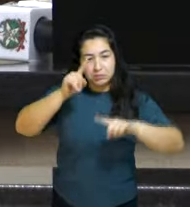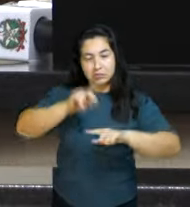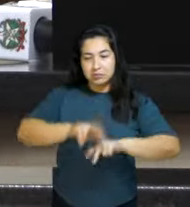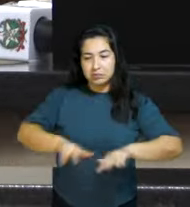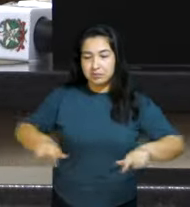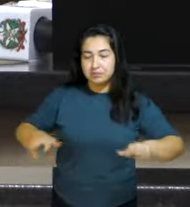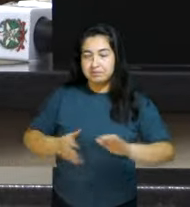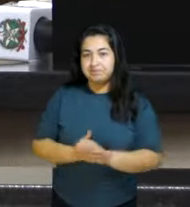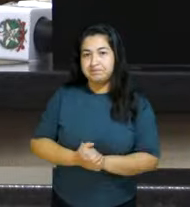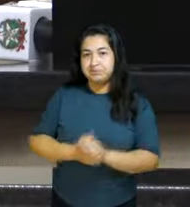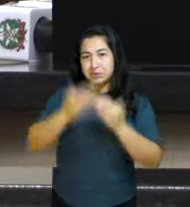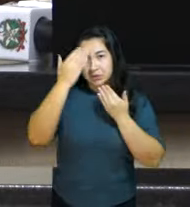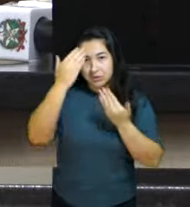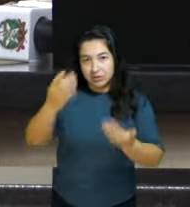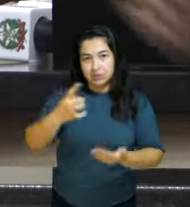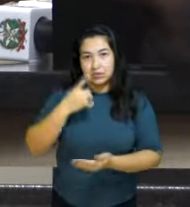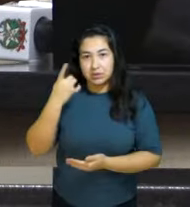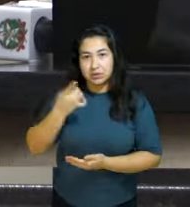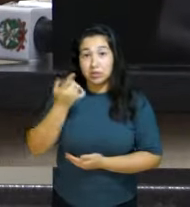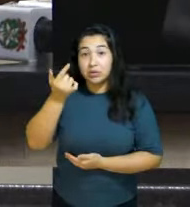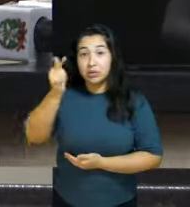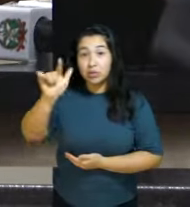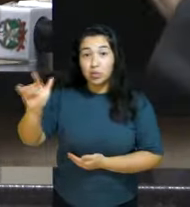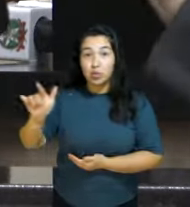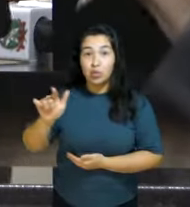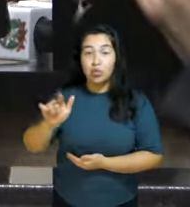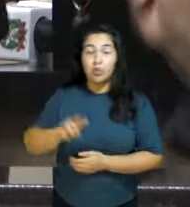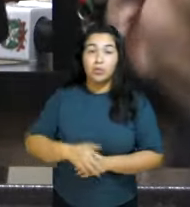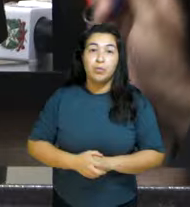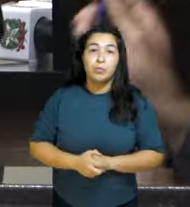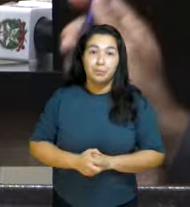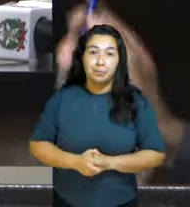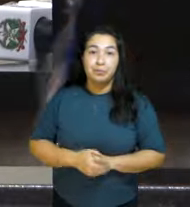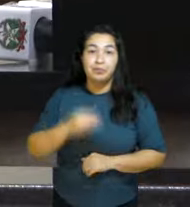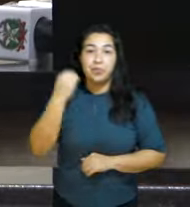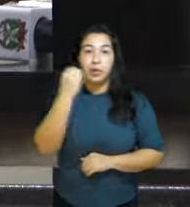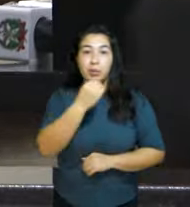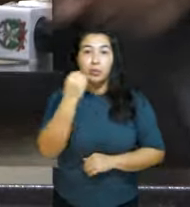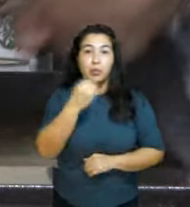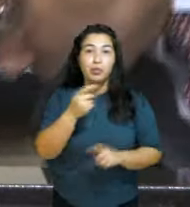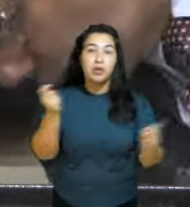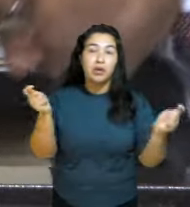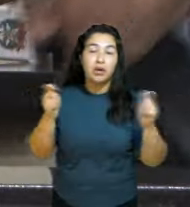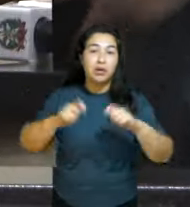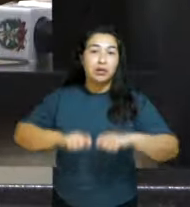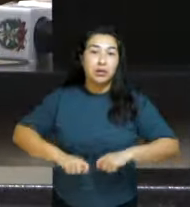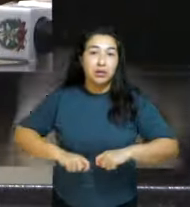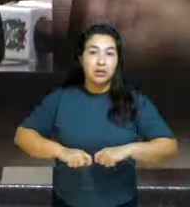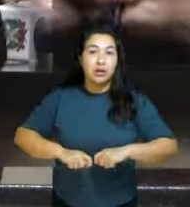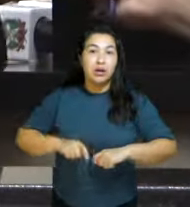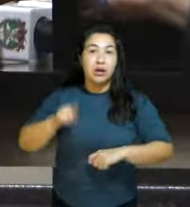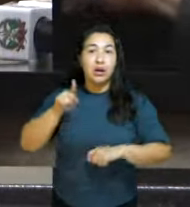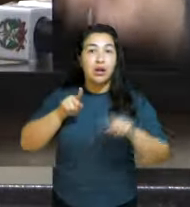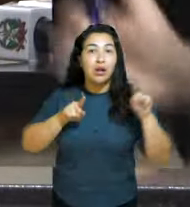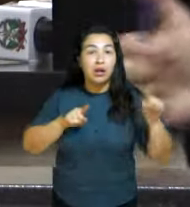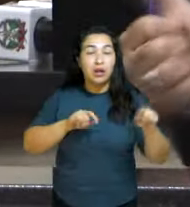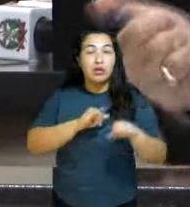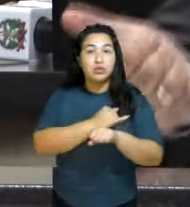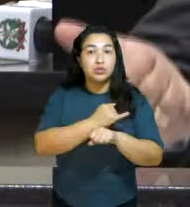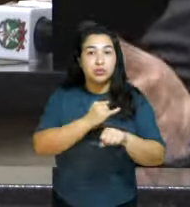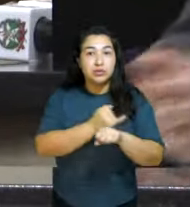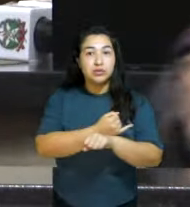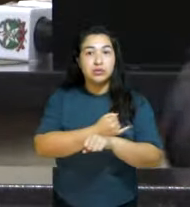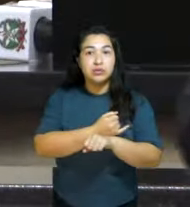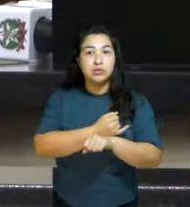fala dos demais deputados no sentido de aproveitarmos aquilo que disse lá em Joinville, o limão,